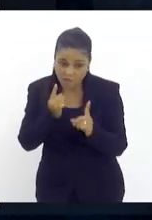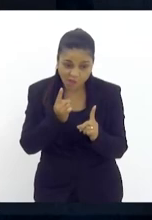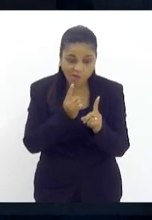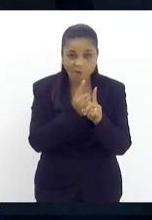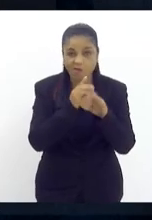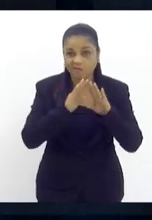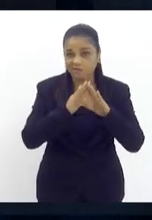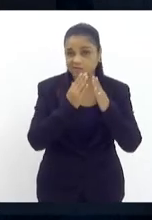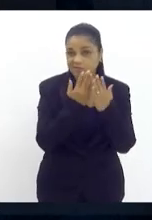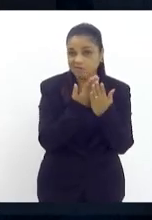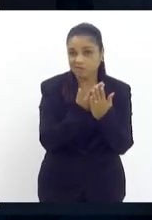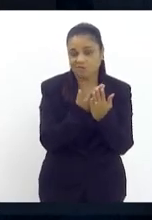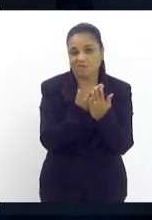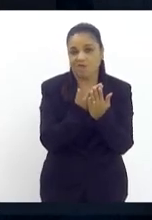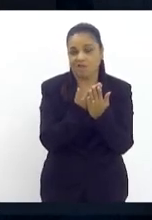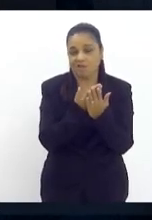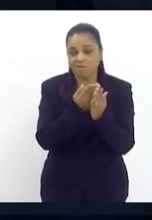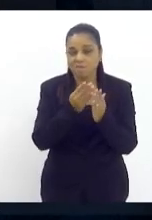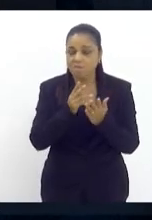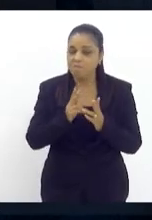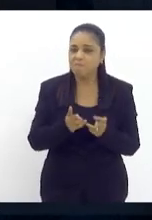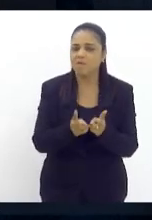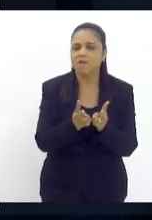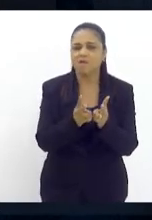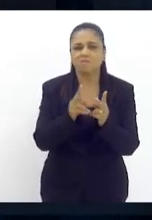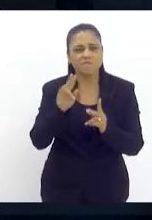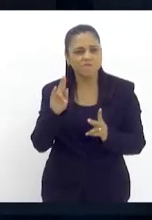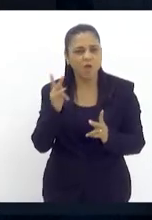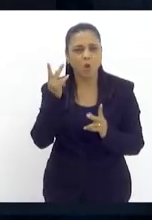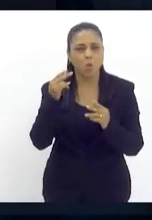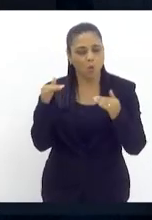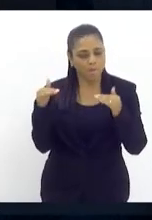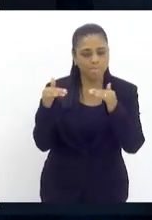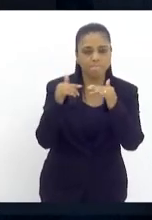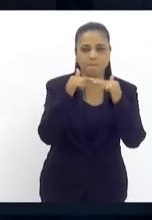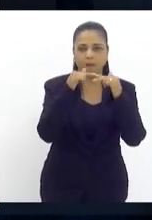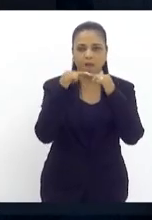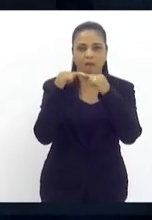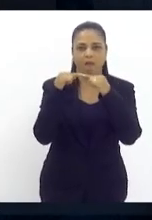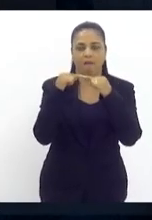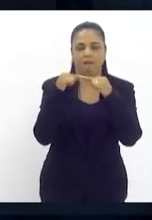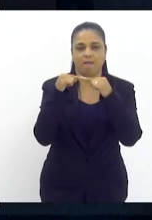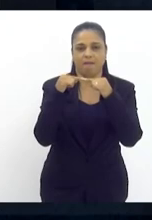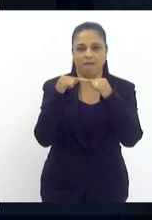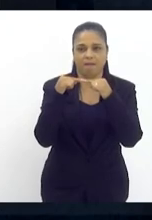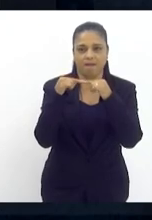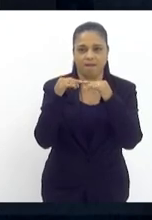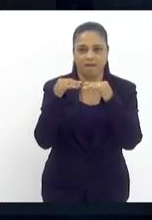escola com a mesma hierarquia de valores, uma escola